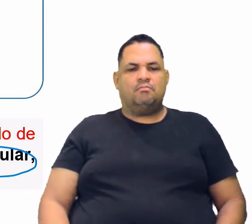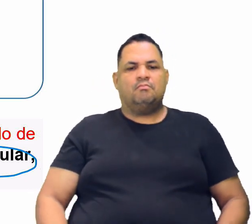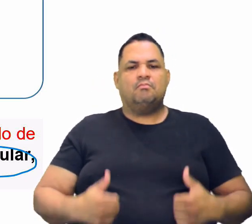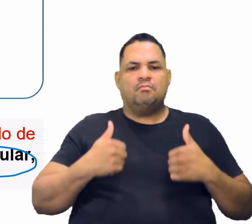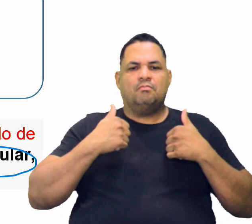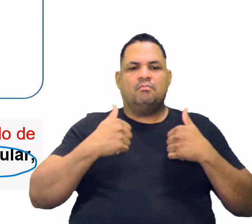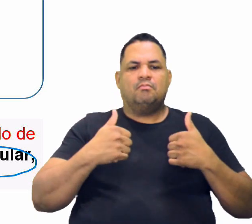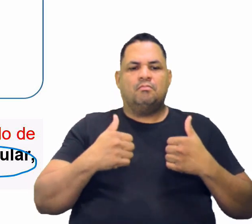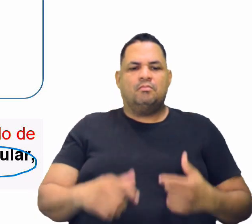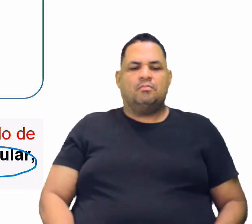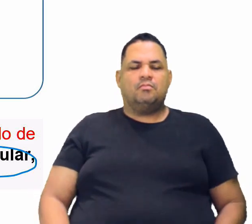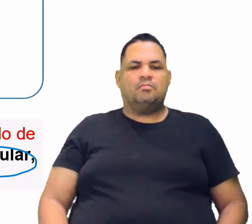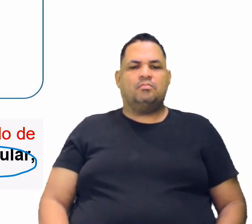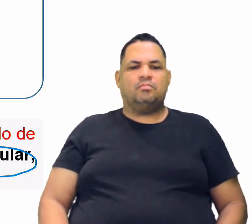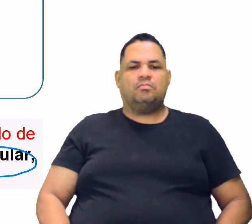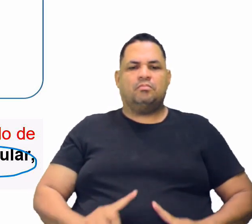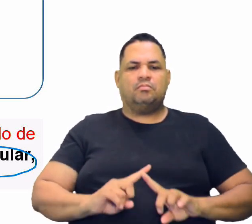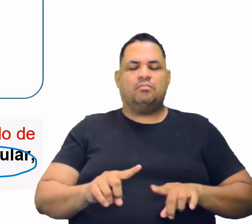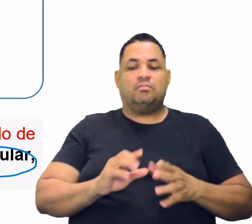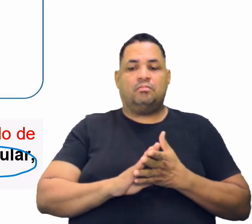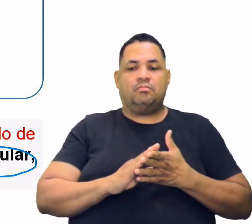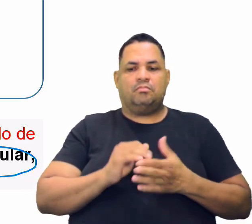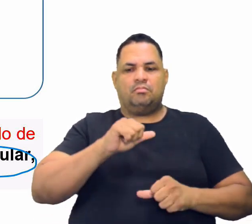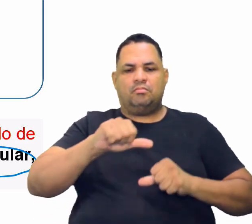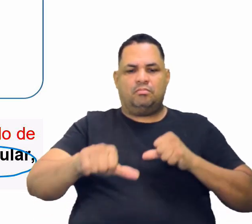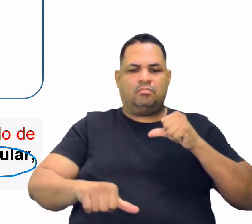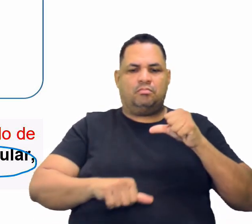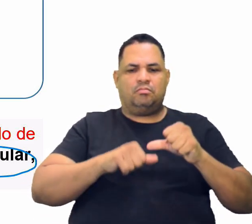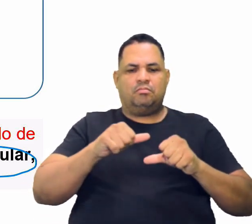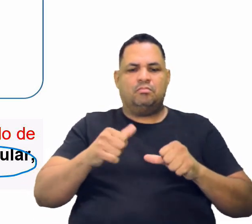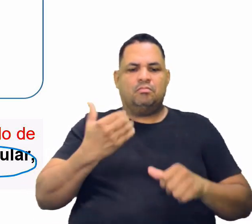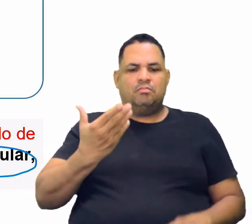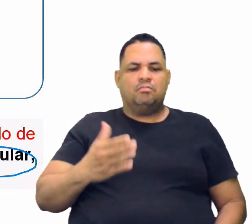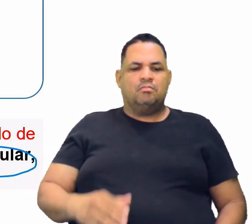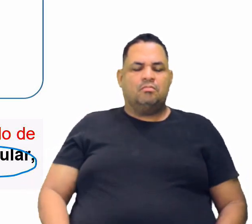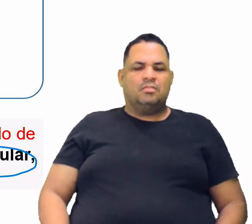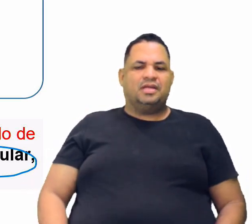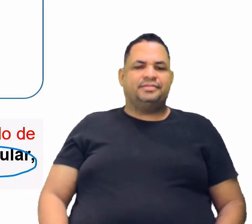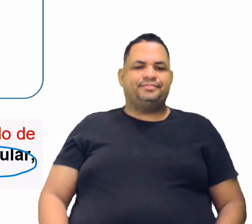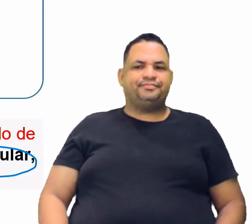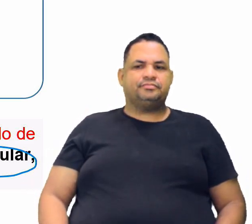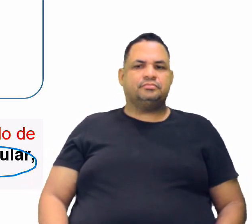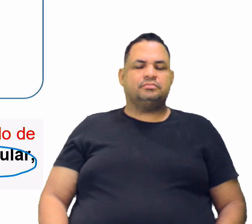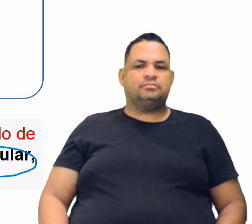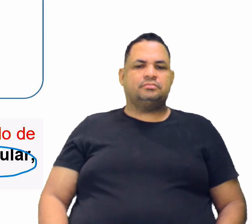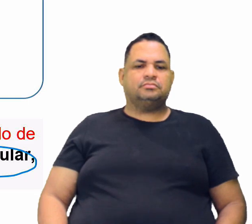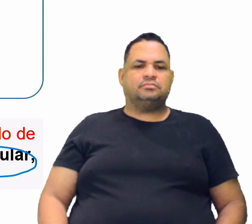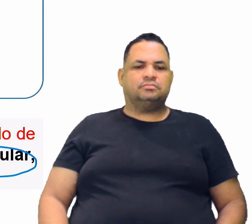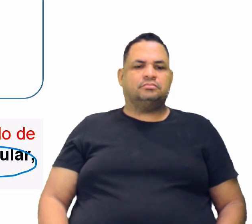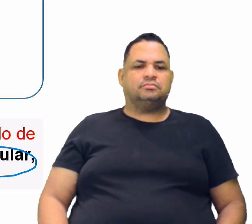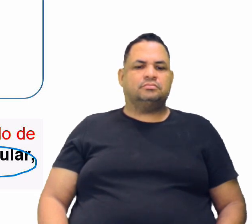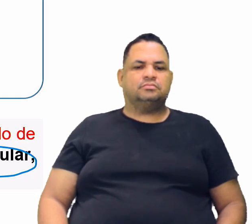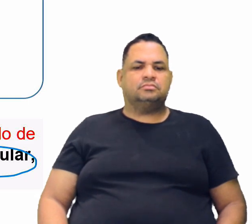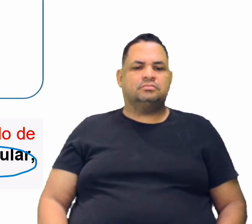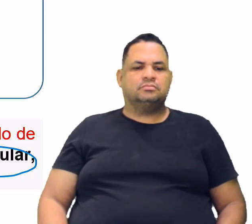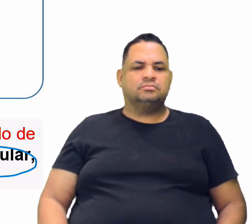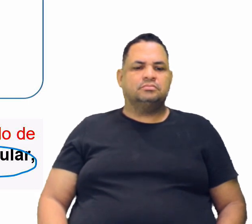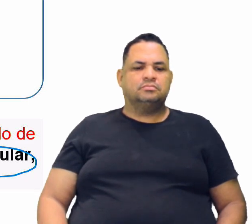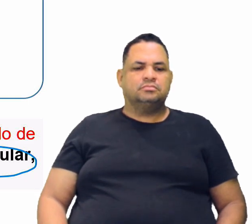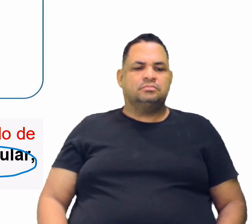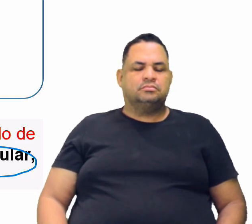Beleza? Mas se eu trocar, caso aqui, ó, houveram muitos acidentes na rodovia. Isso aqui,